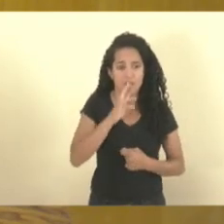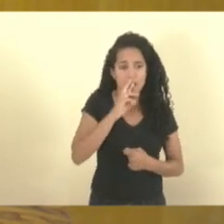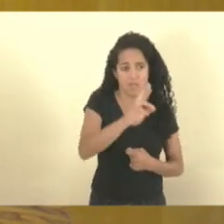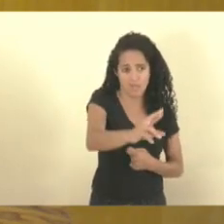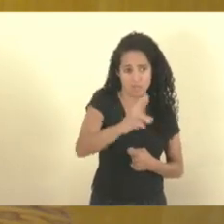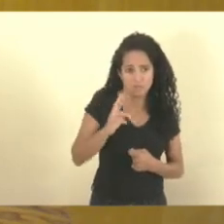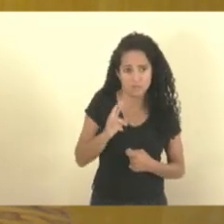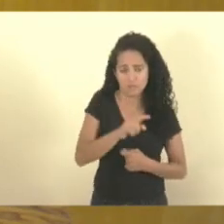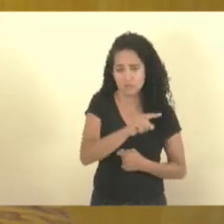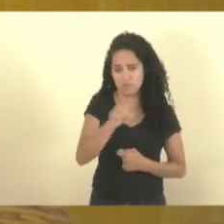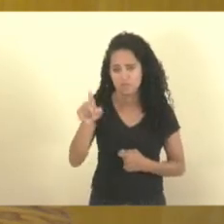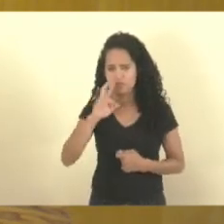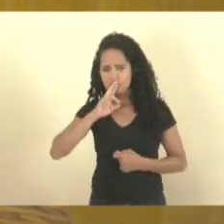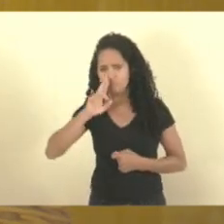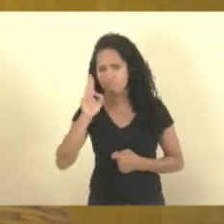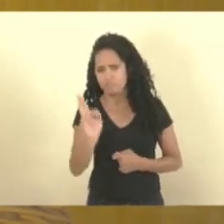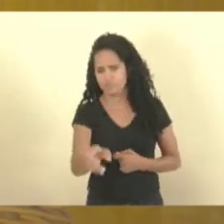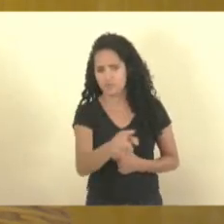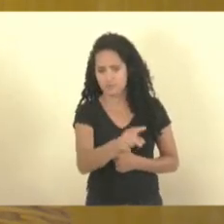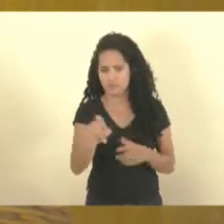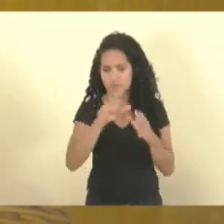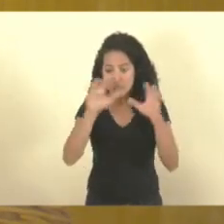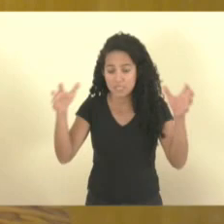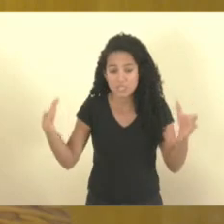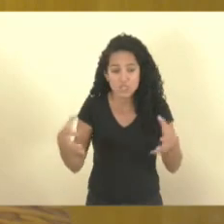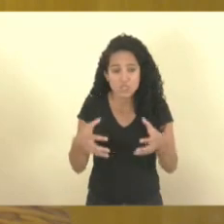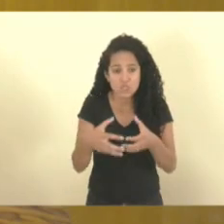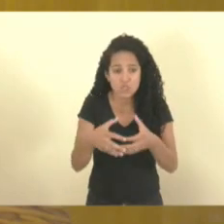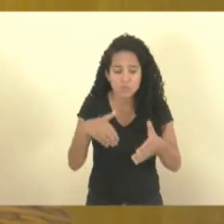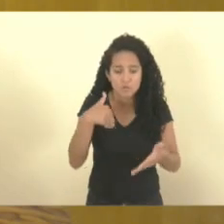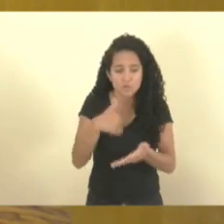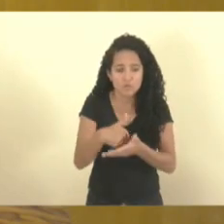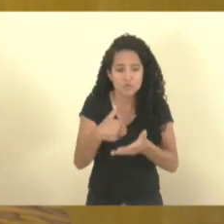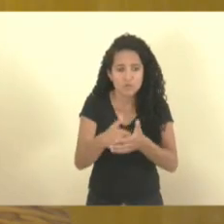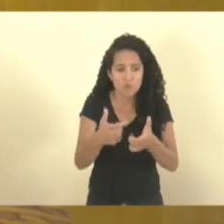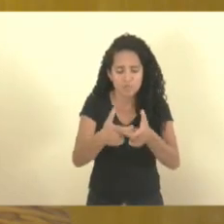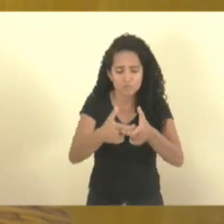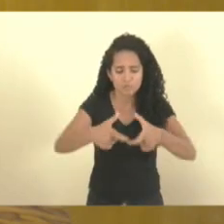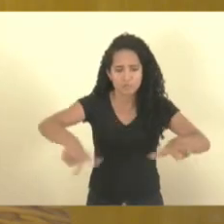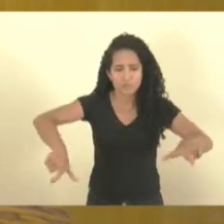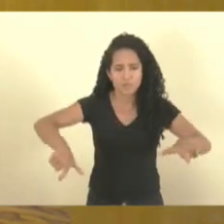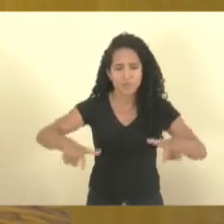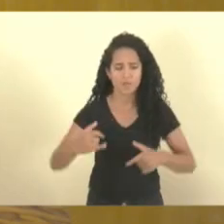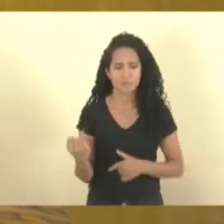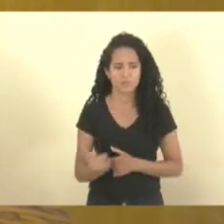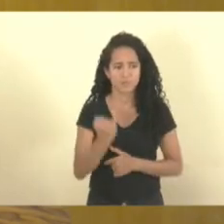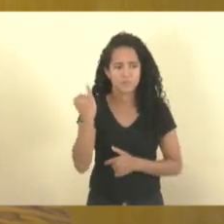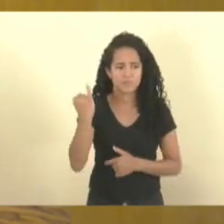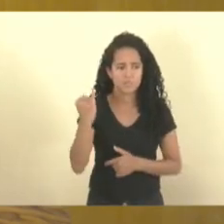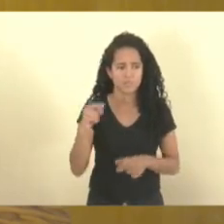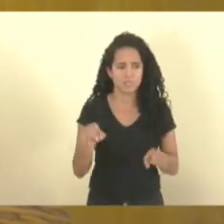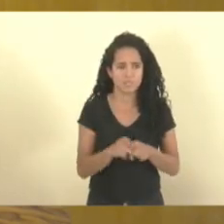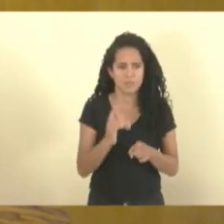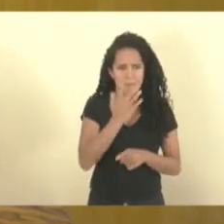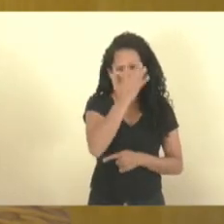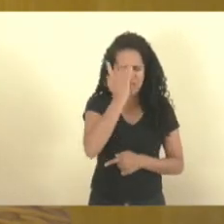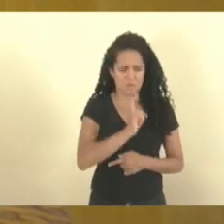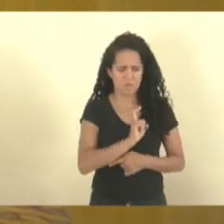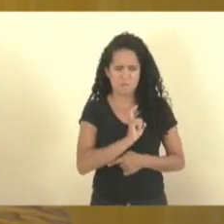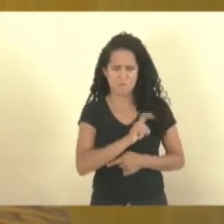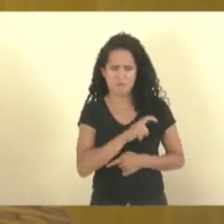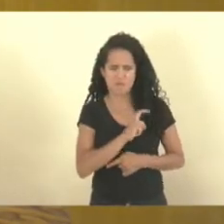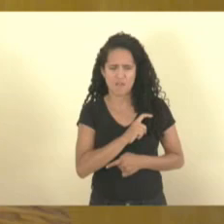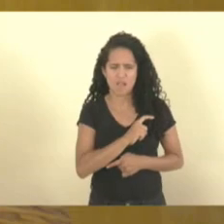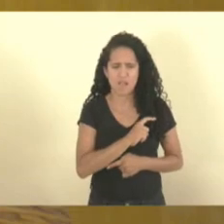resposta a esse time tão importante para o Estado do Espírito Santo. E aqueles pilantra,